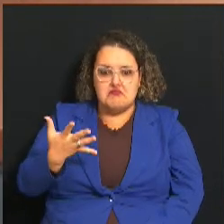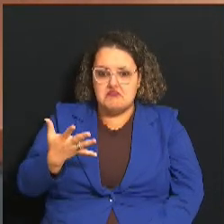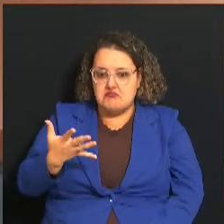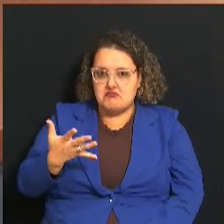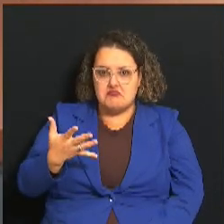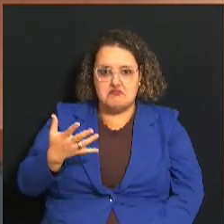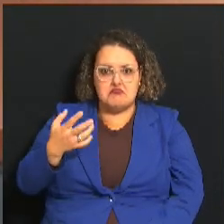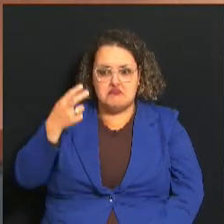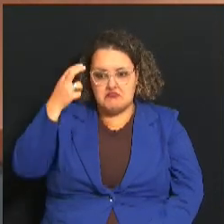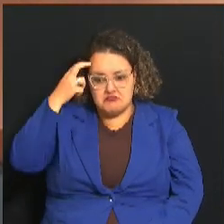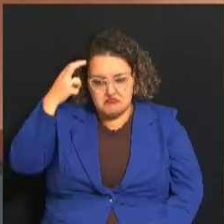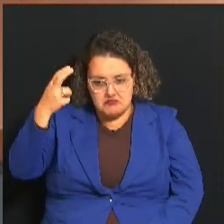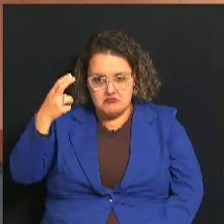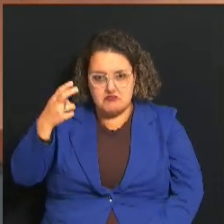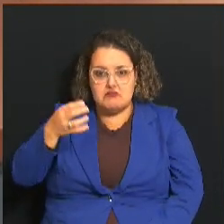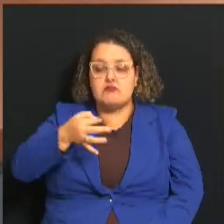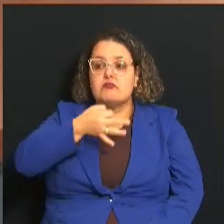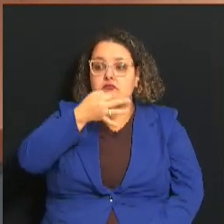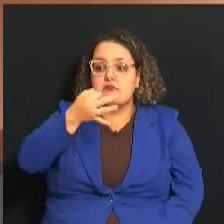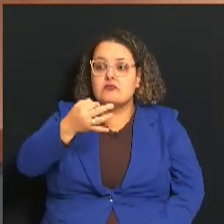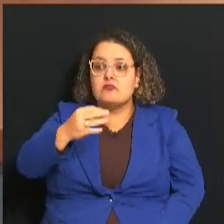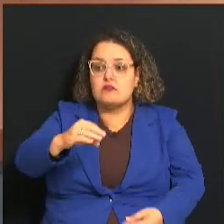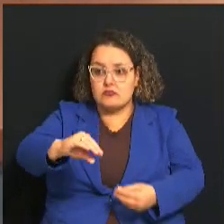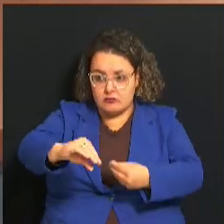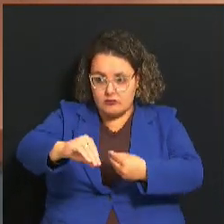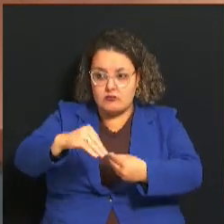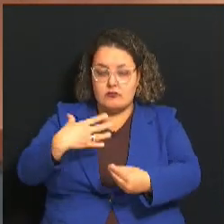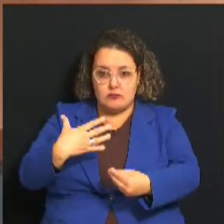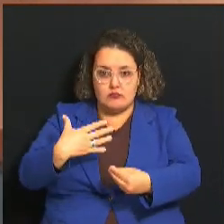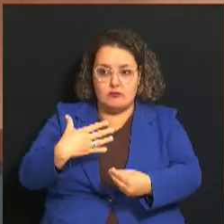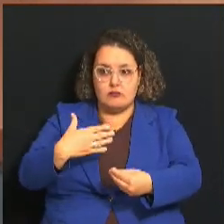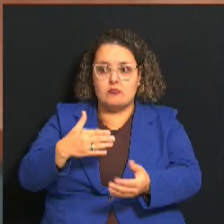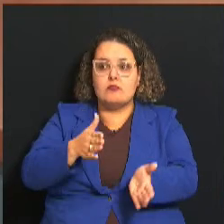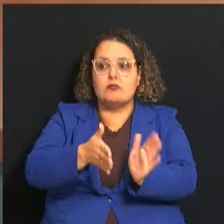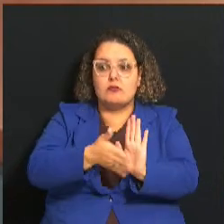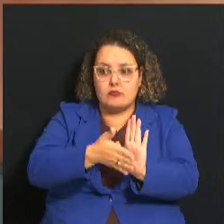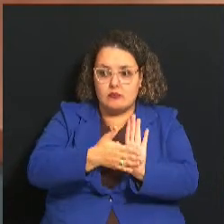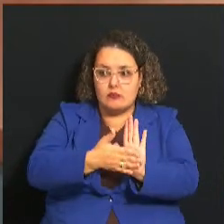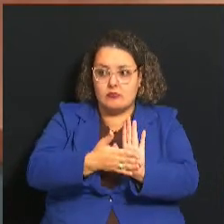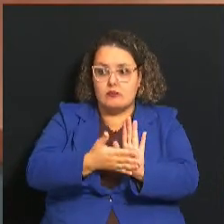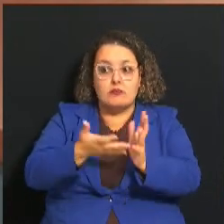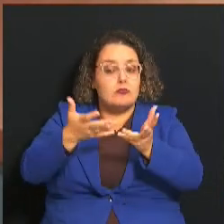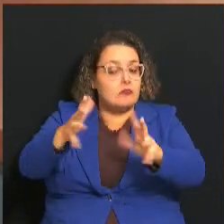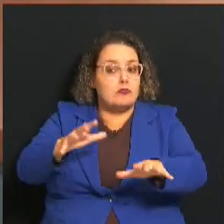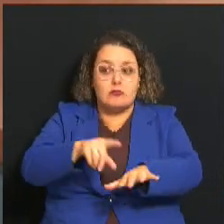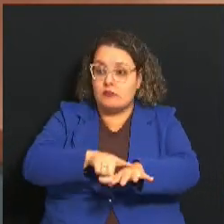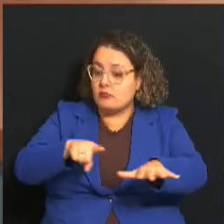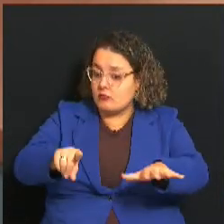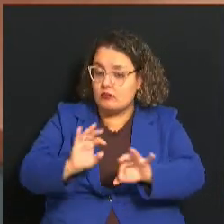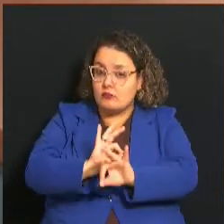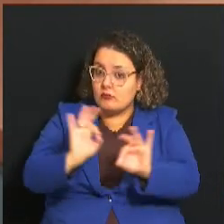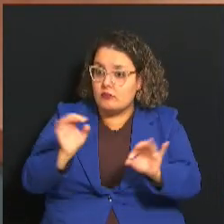sugere, encaminha a proposta. Nós estamos abertos, não queremos excluir ninguém, pelo contrário.